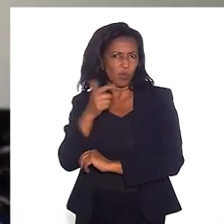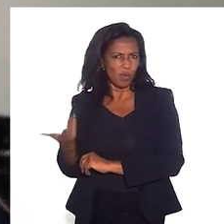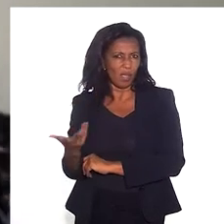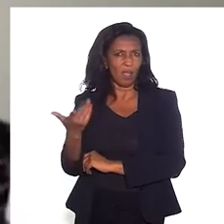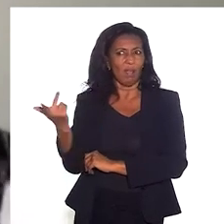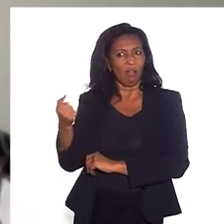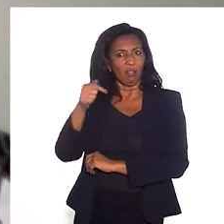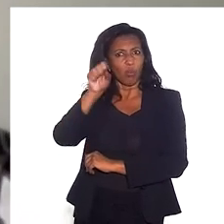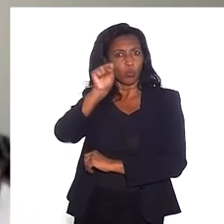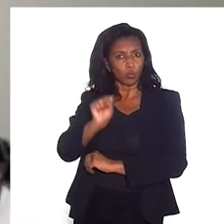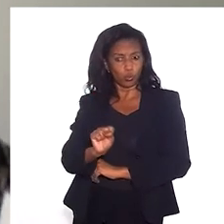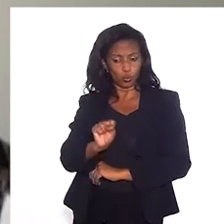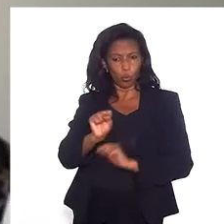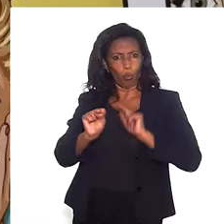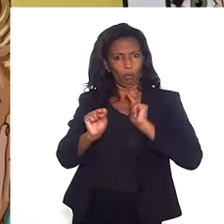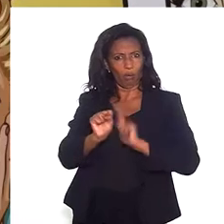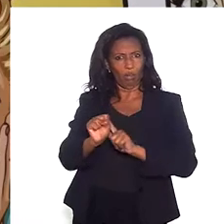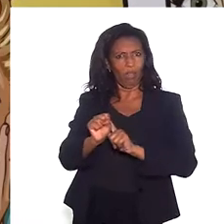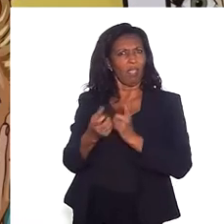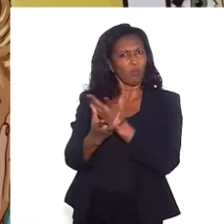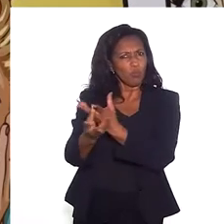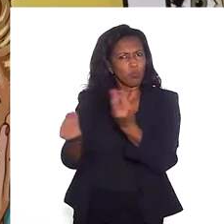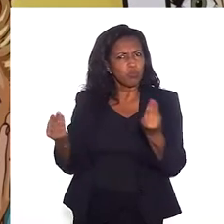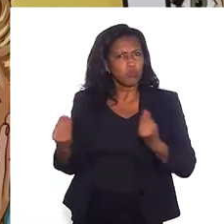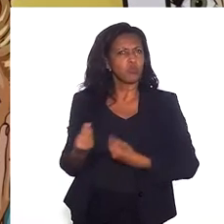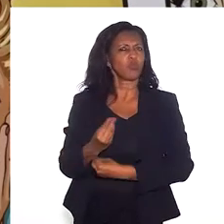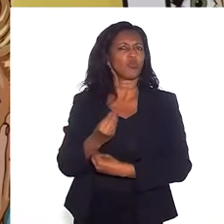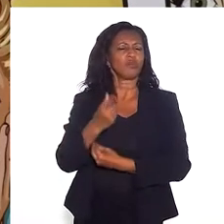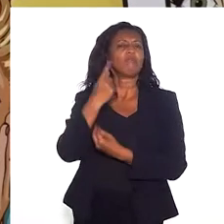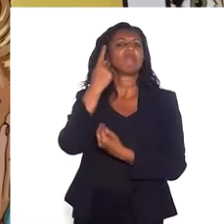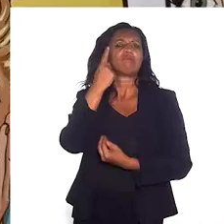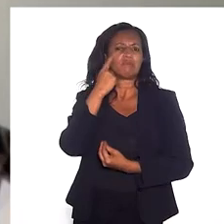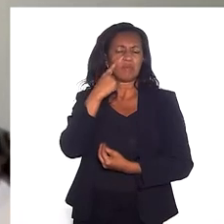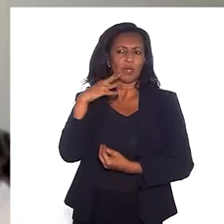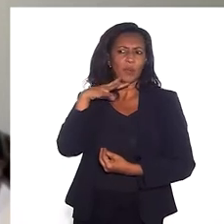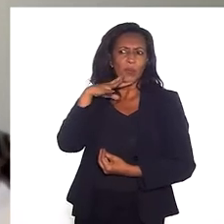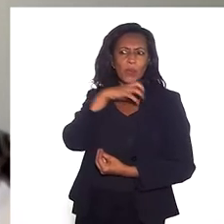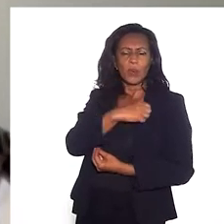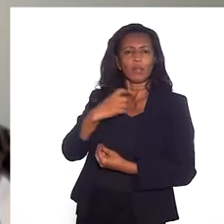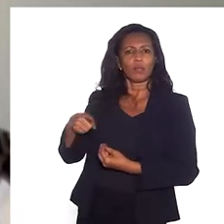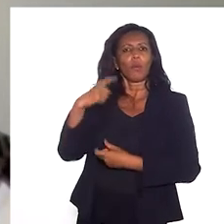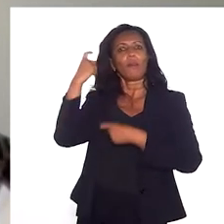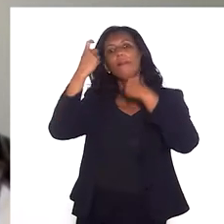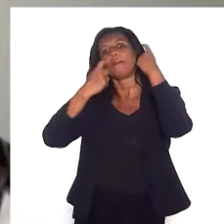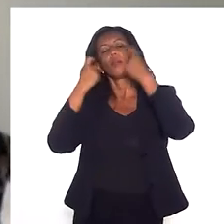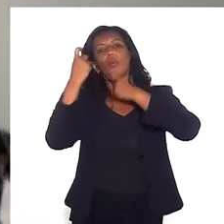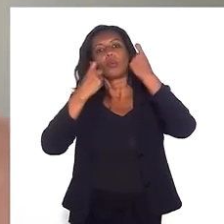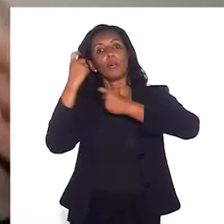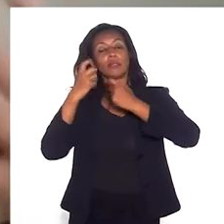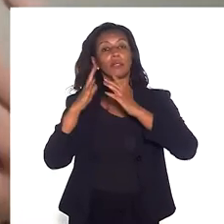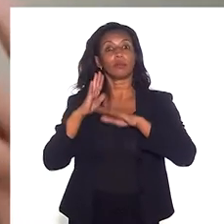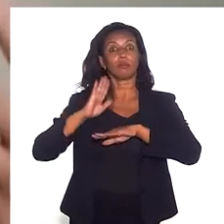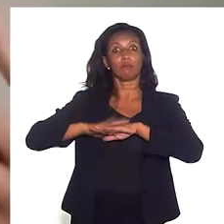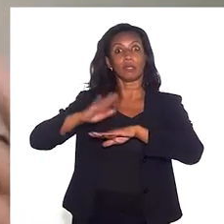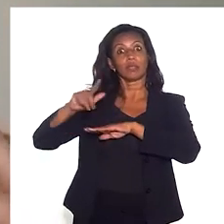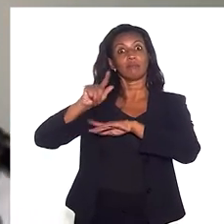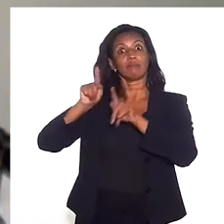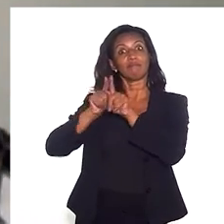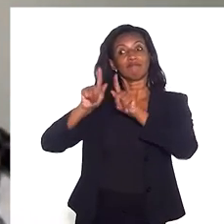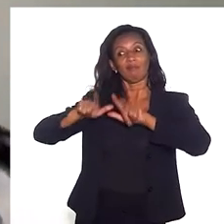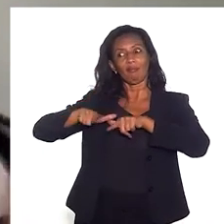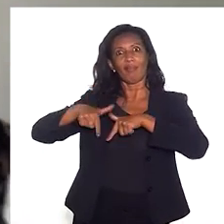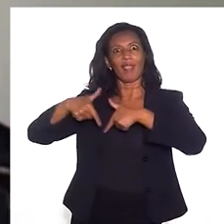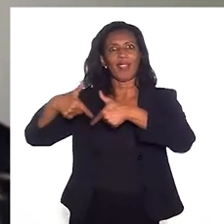aos 80% no sul global, o que é bastante, que a gente nota aí não só uma preocupação,